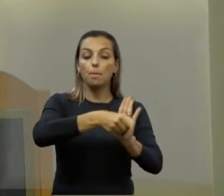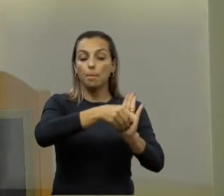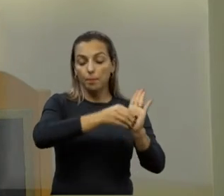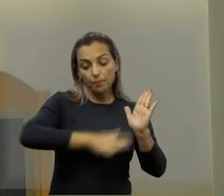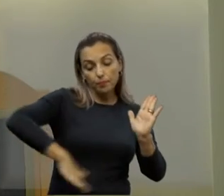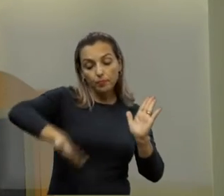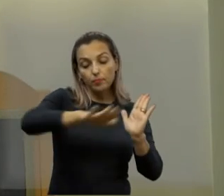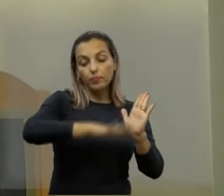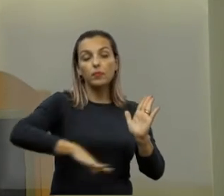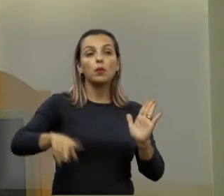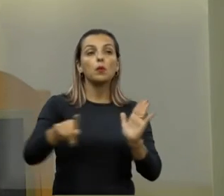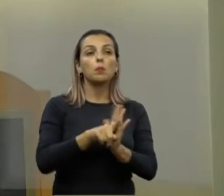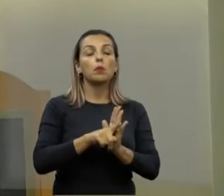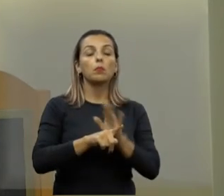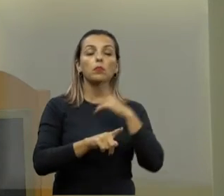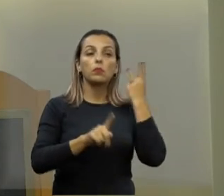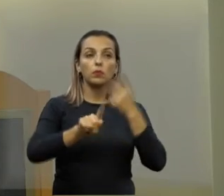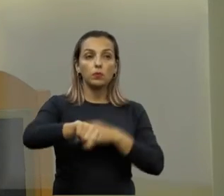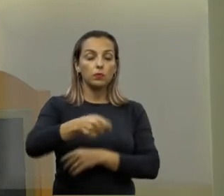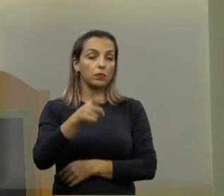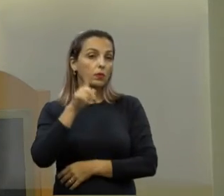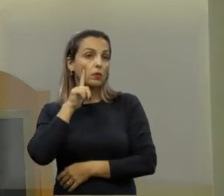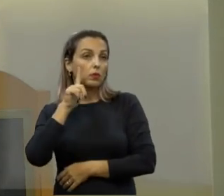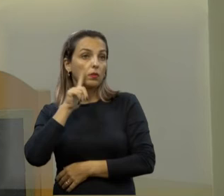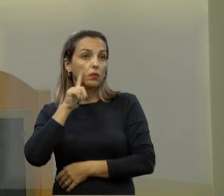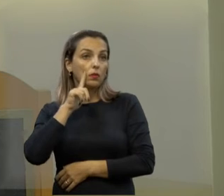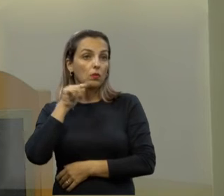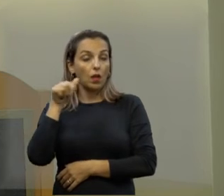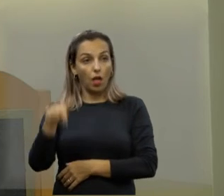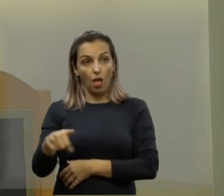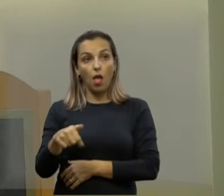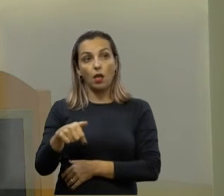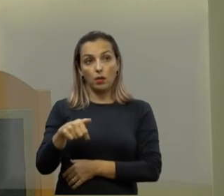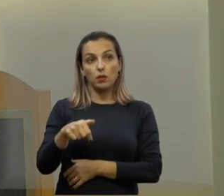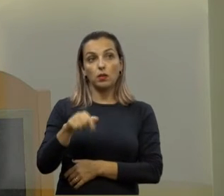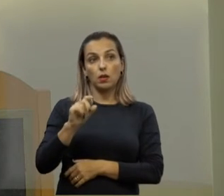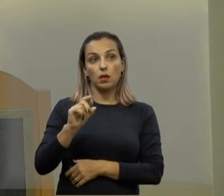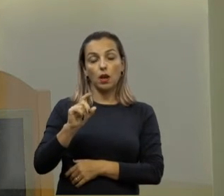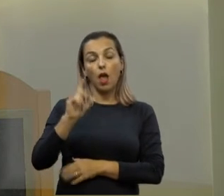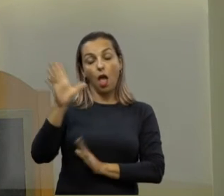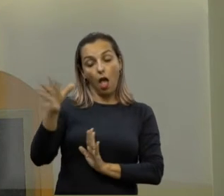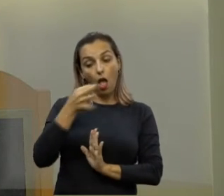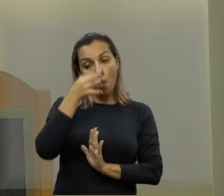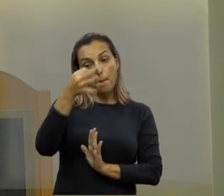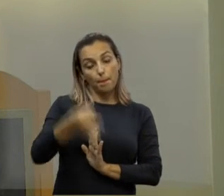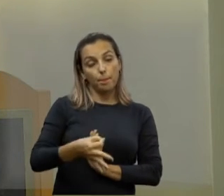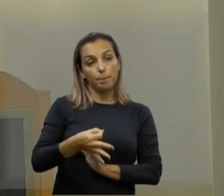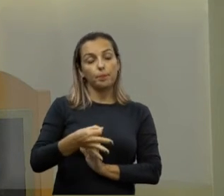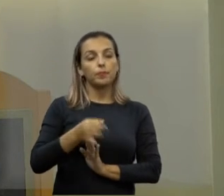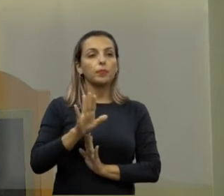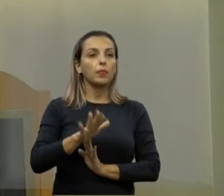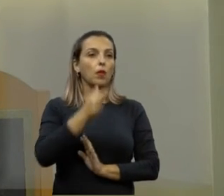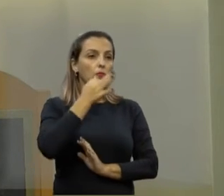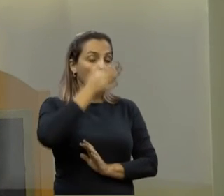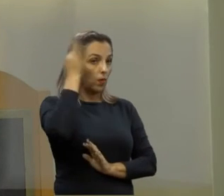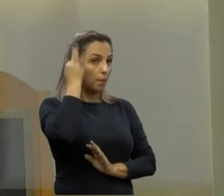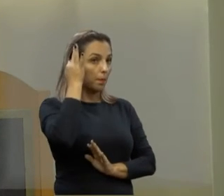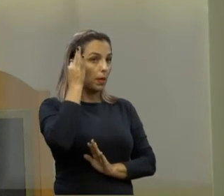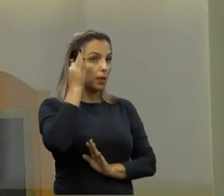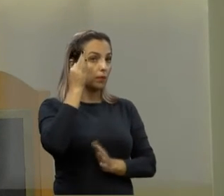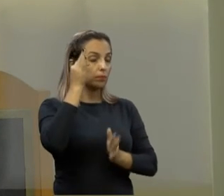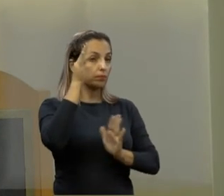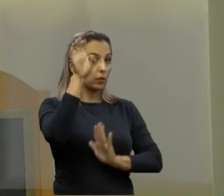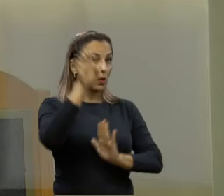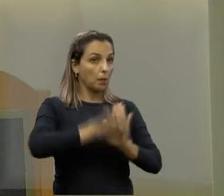que o colega Lucas trouxe acredito que com uma boa intenção então Lucas a favela protocolou uma